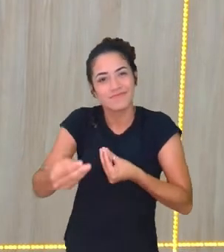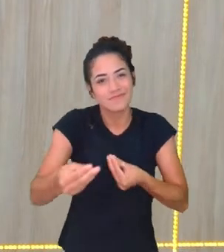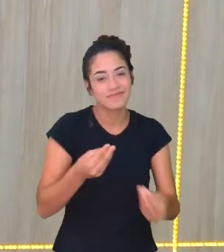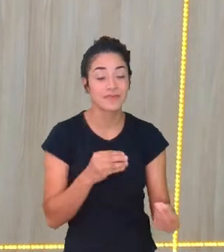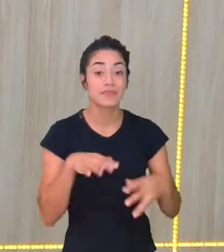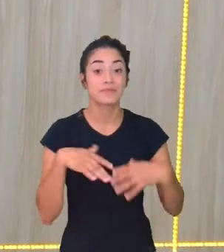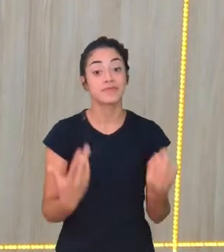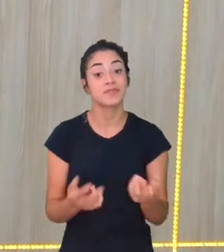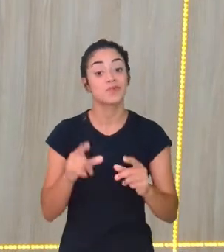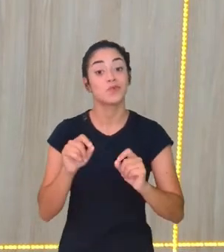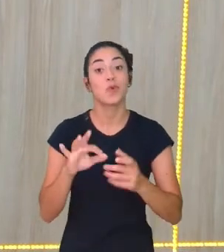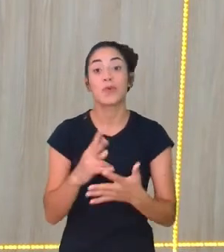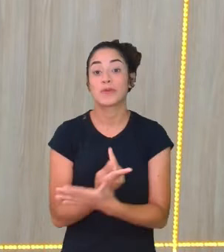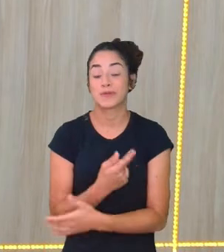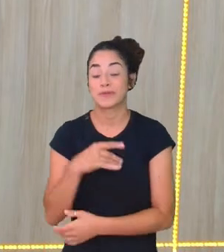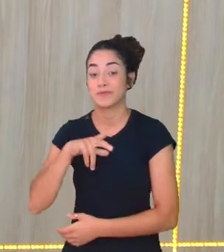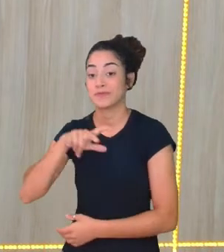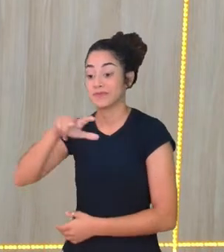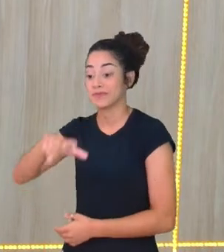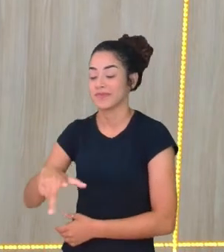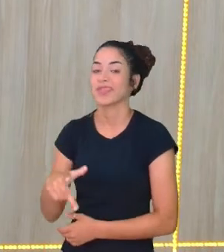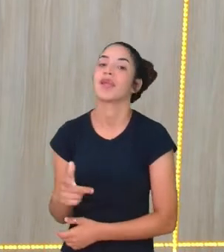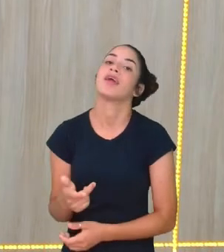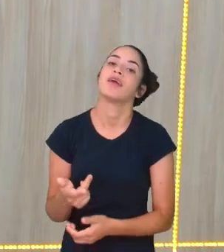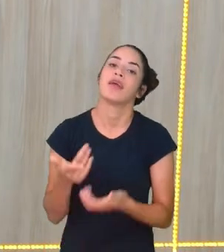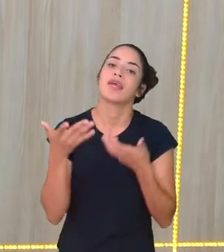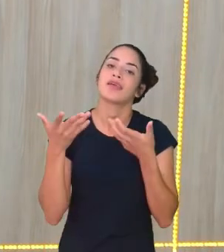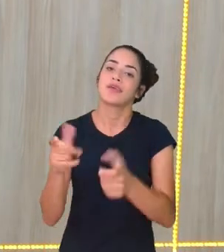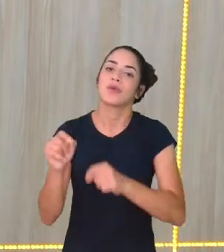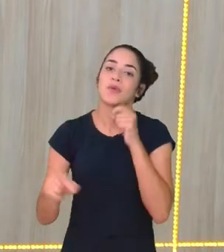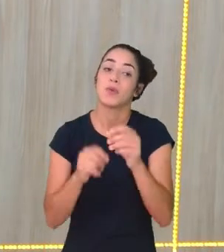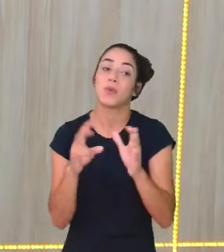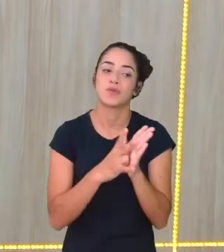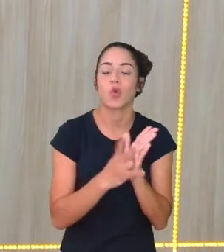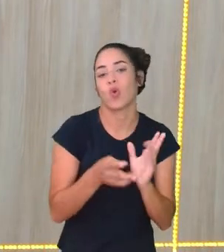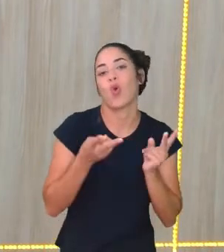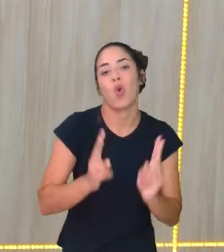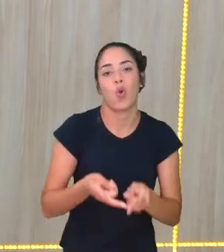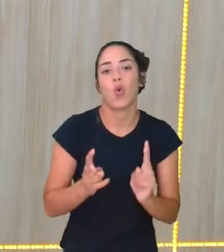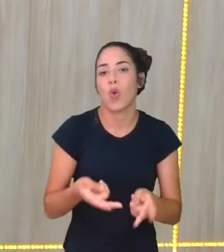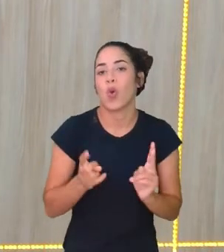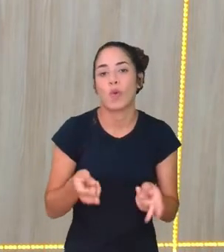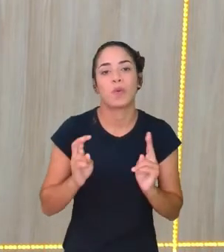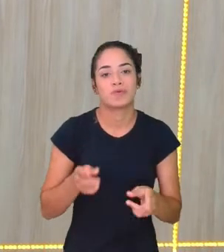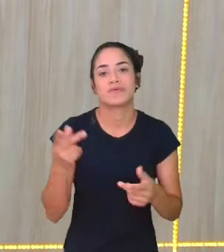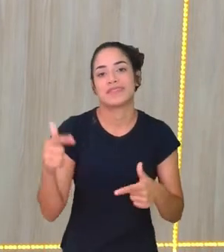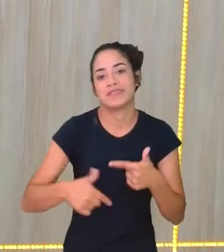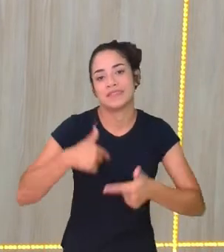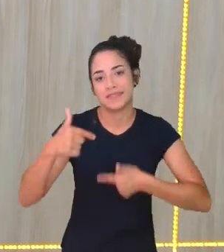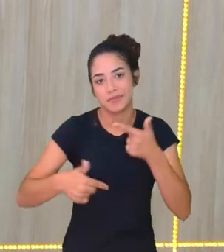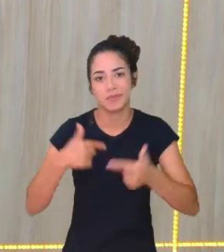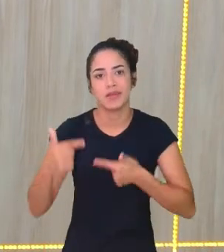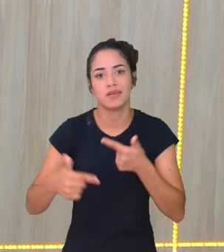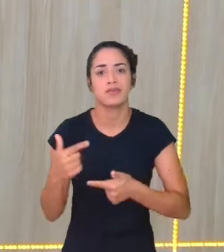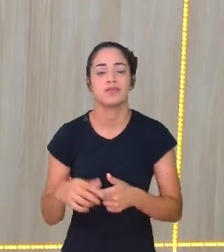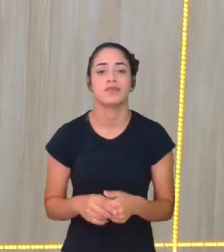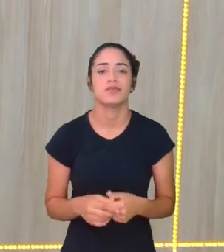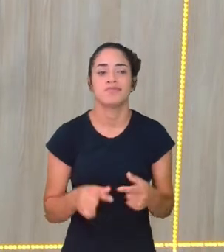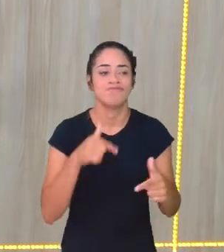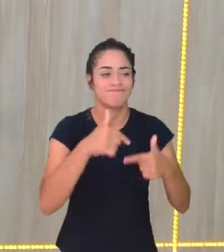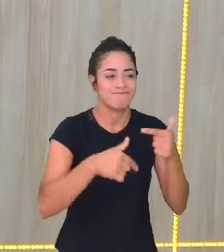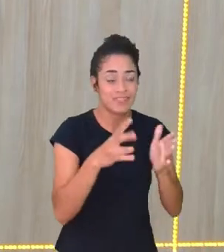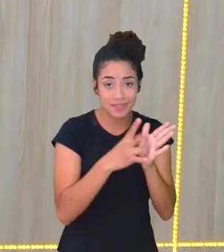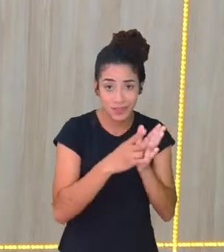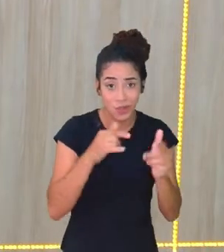portugueses queriam que os indígenas continuasse trabalhando ali mas na Ótica dos indígenas né ele conseguiu o que ele queria Então tá de boa